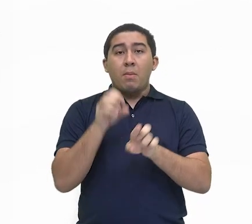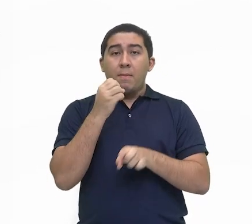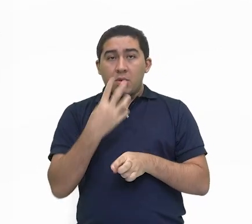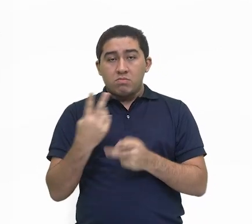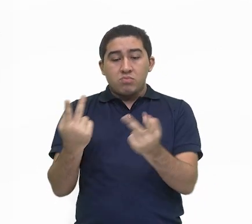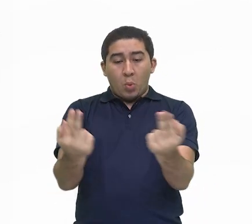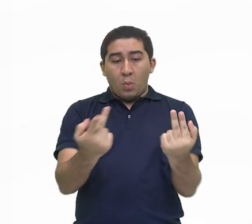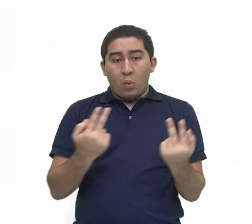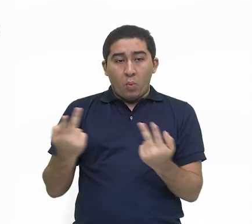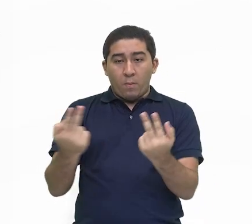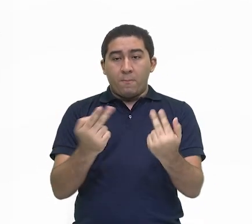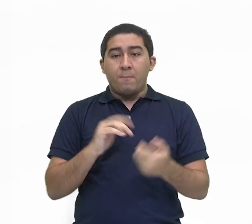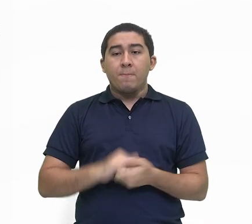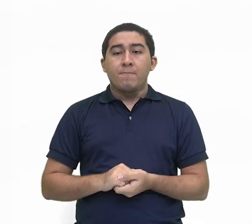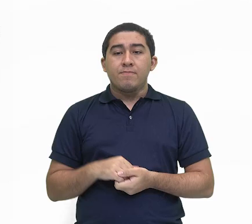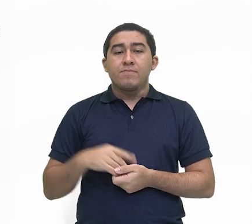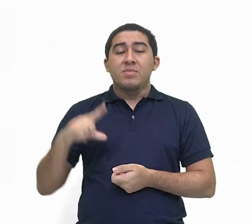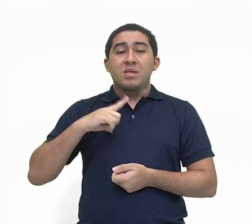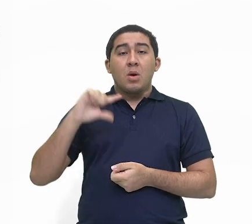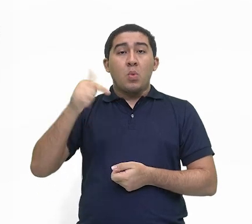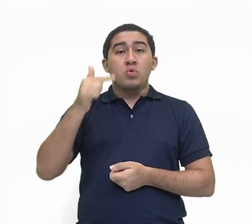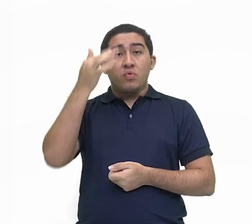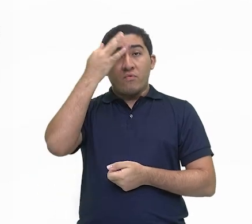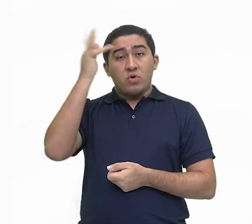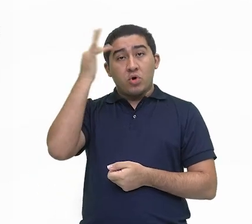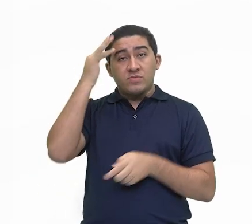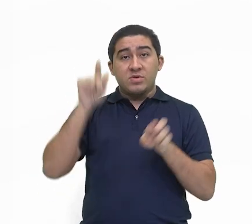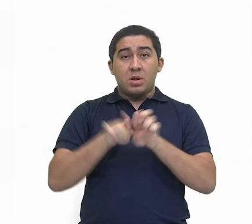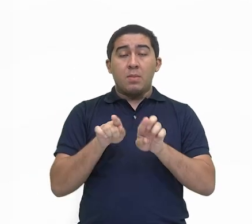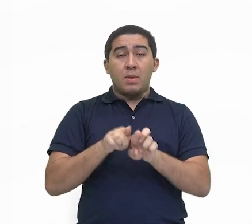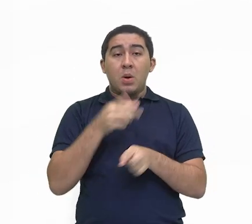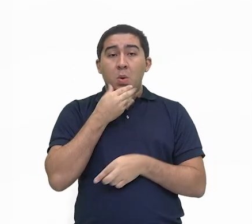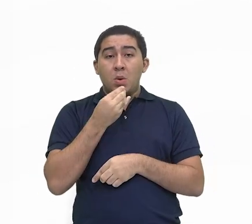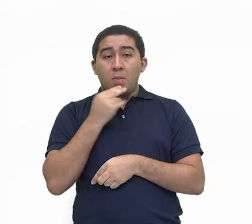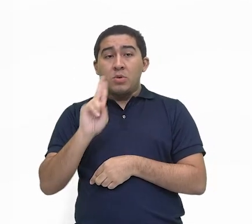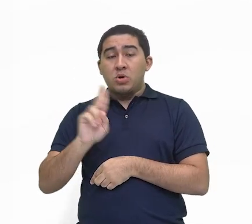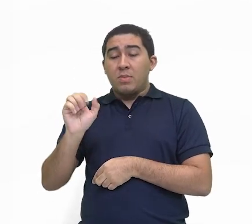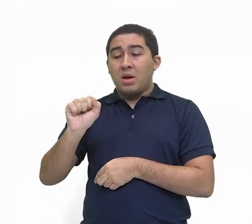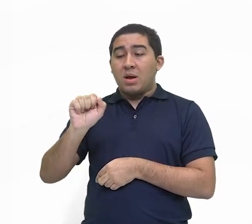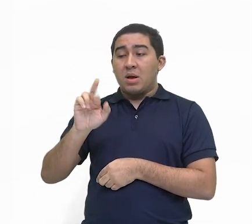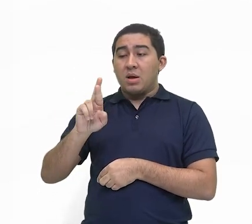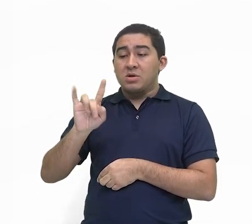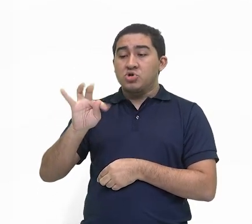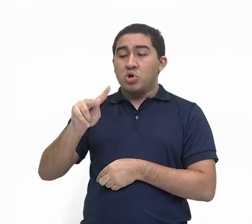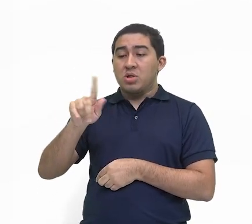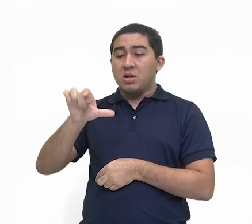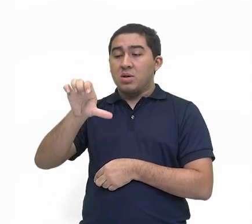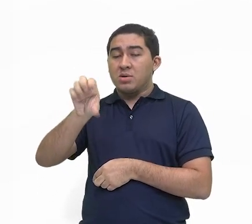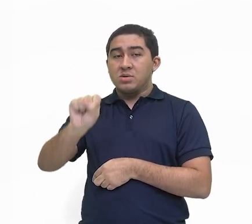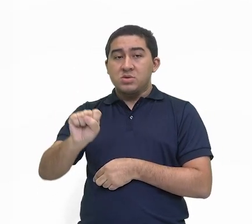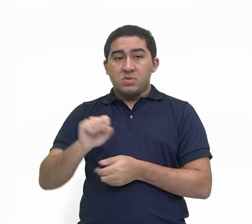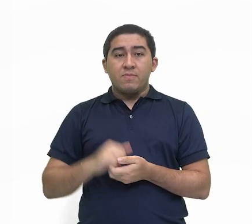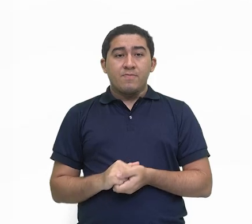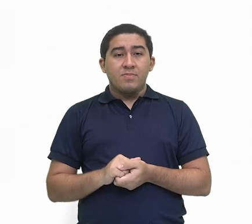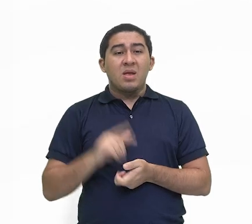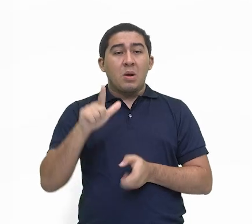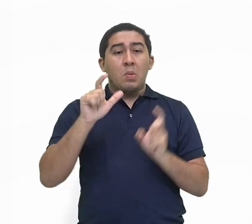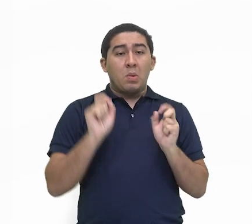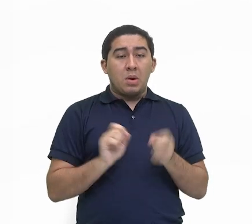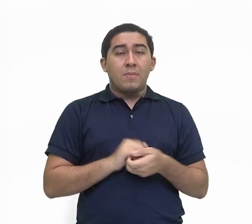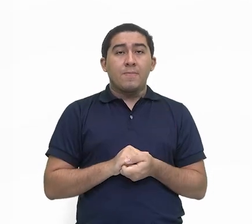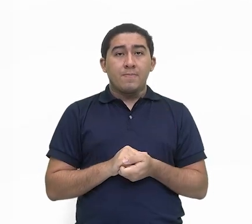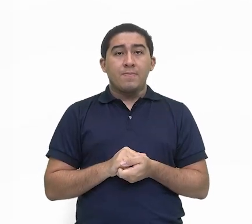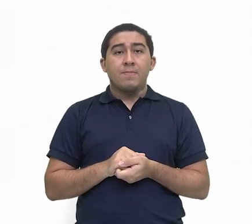comum. E nós temos outro filósofo também, que é o Aristóteles, que ele foi discípulo